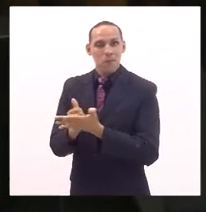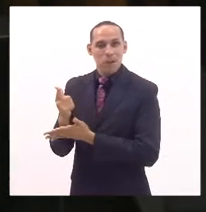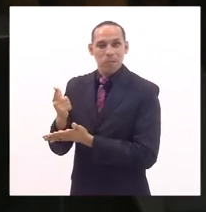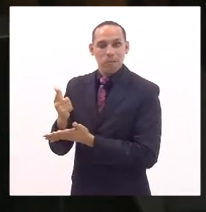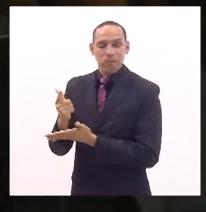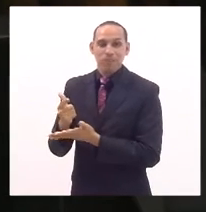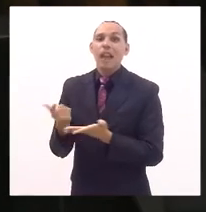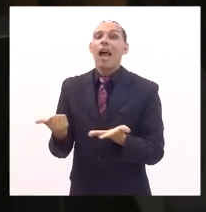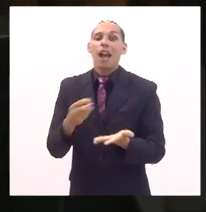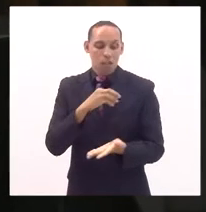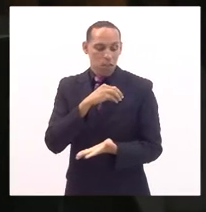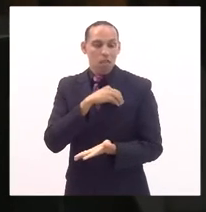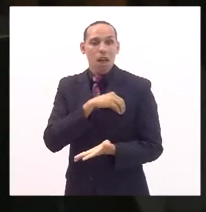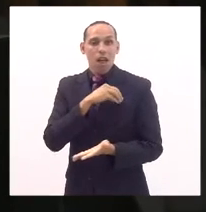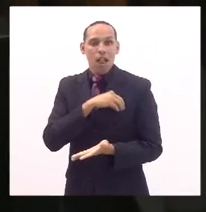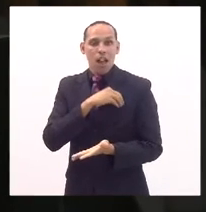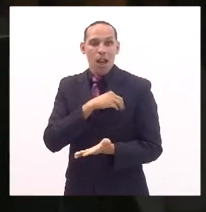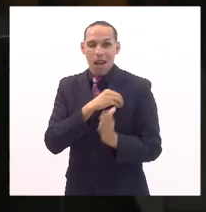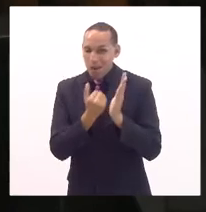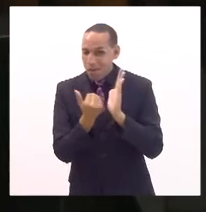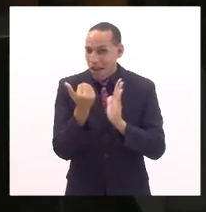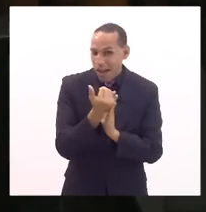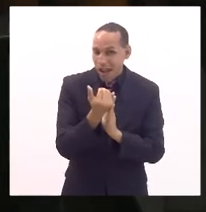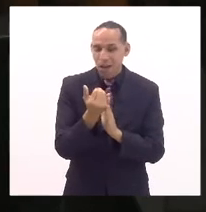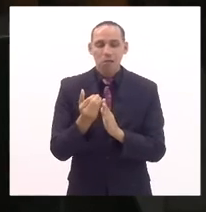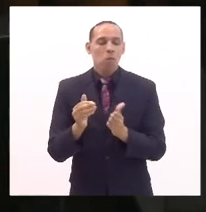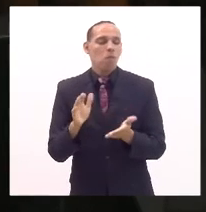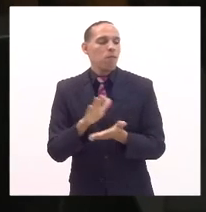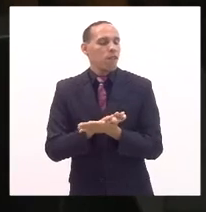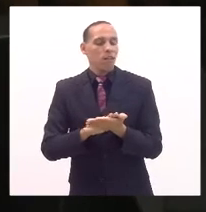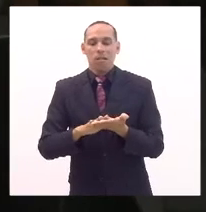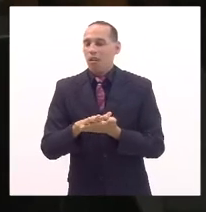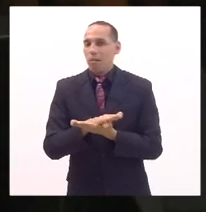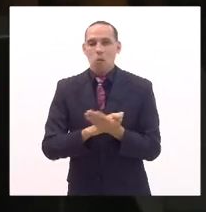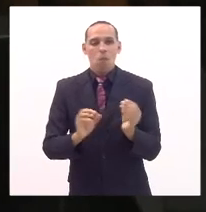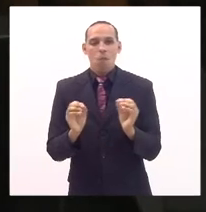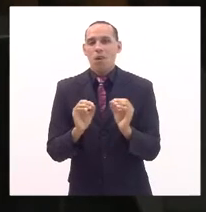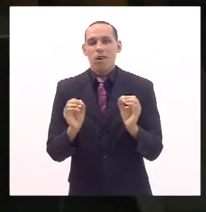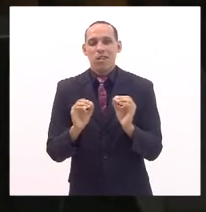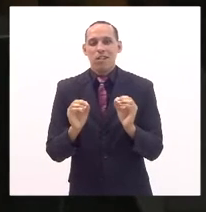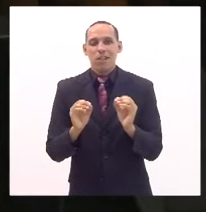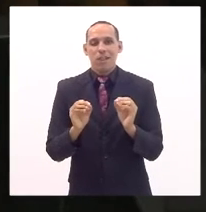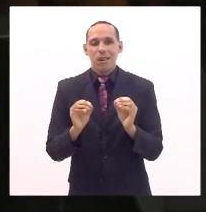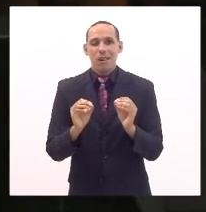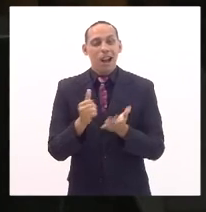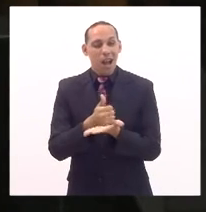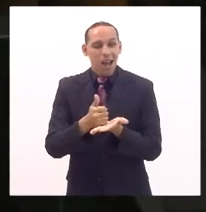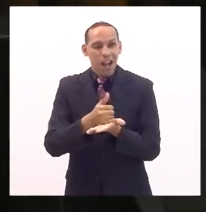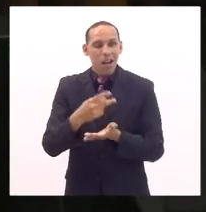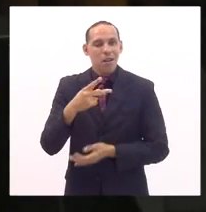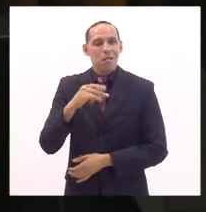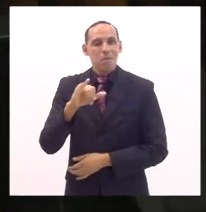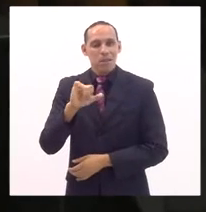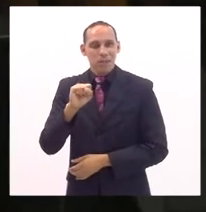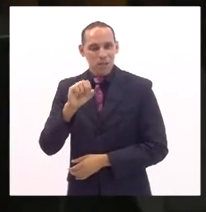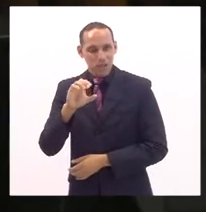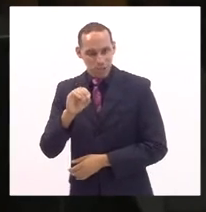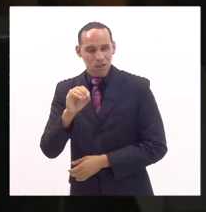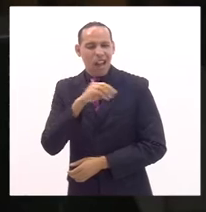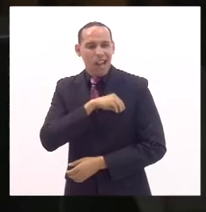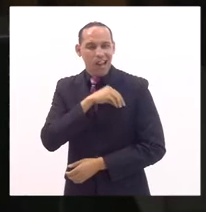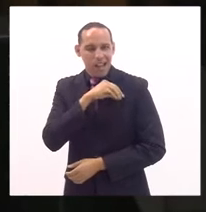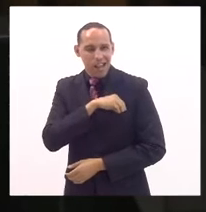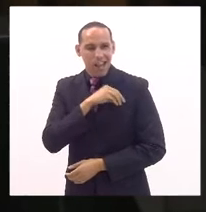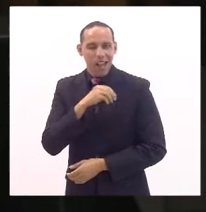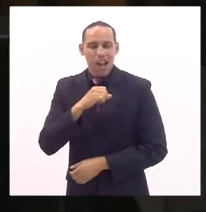e o seu salário eu não sob o piso salarial seu presidente que a gente a prova que todo ano